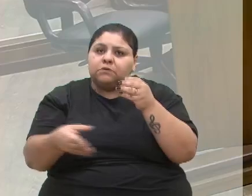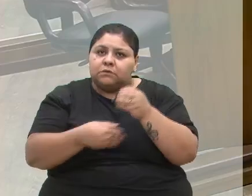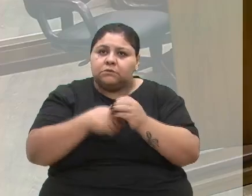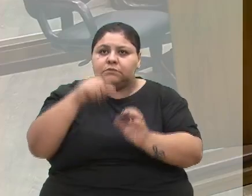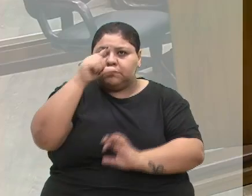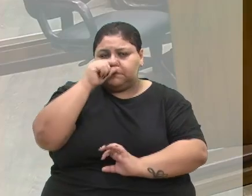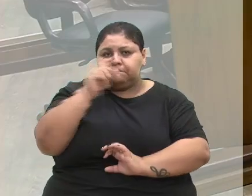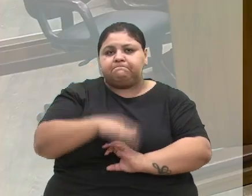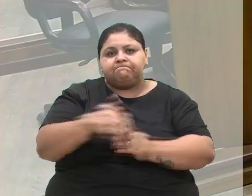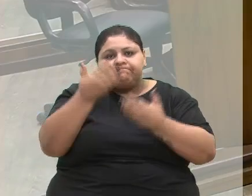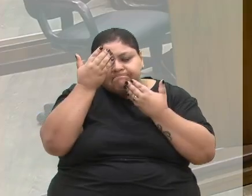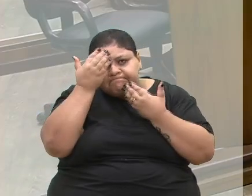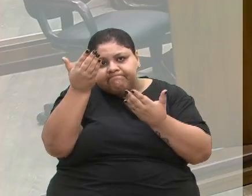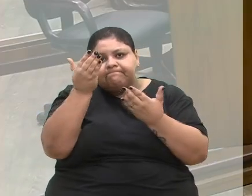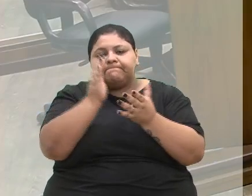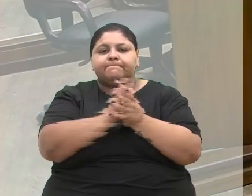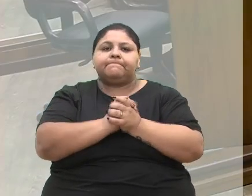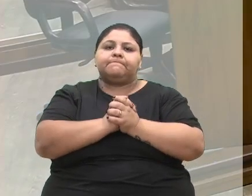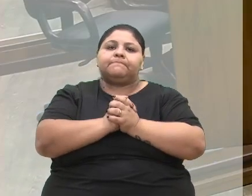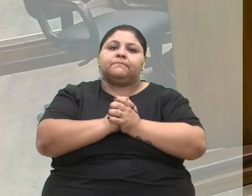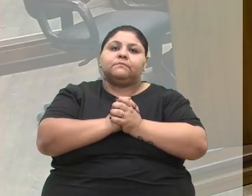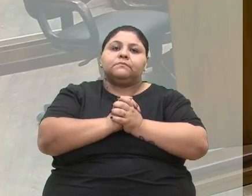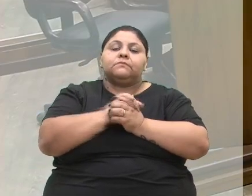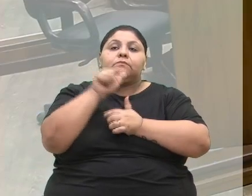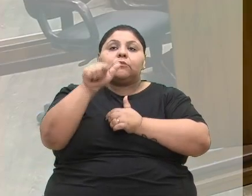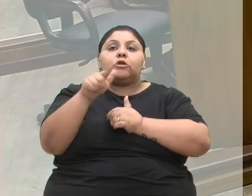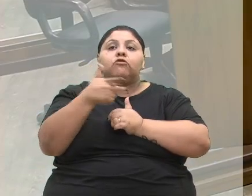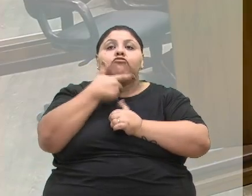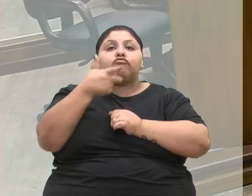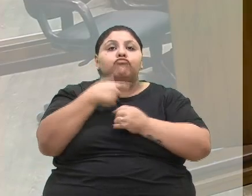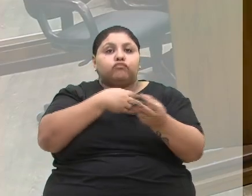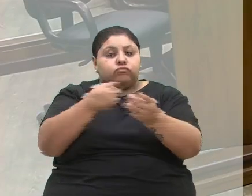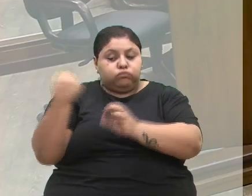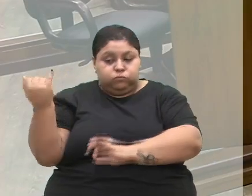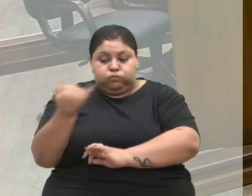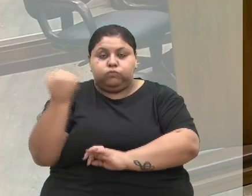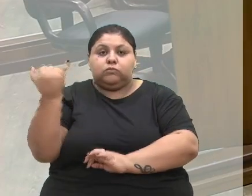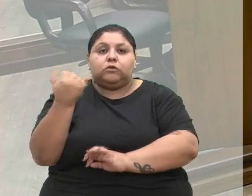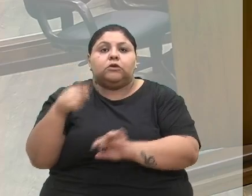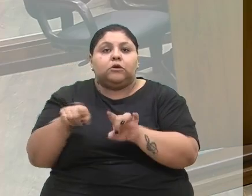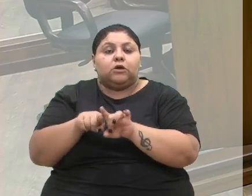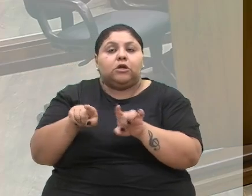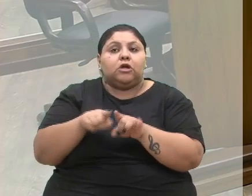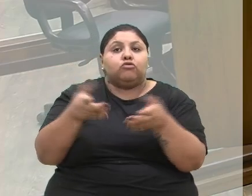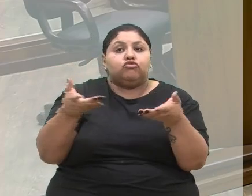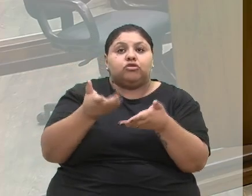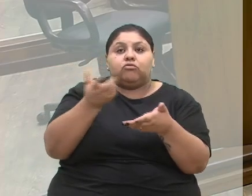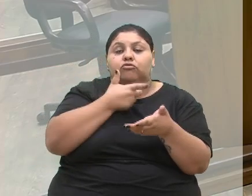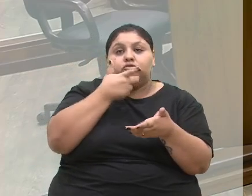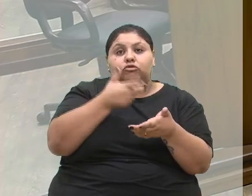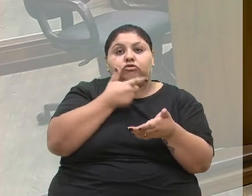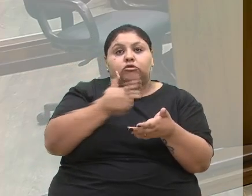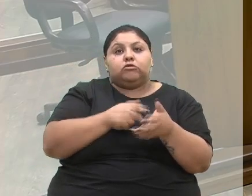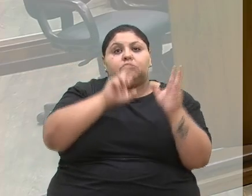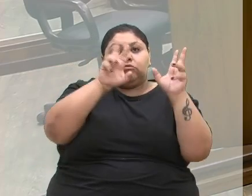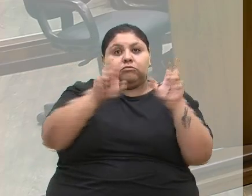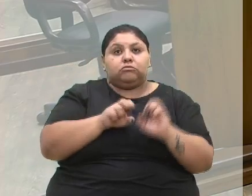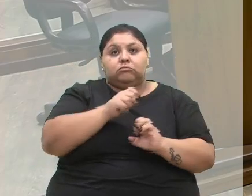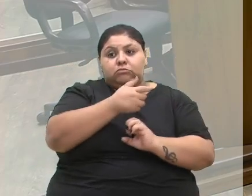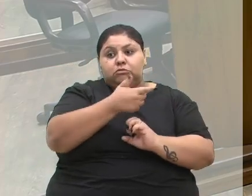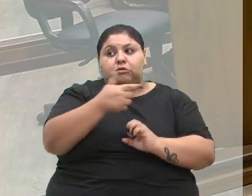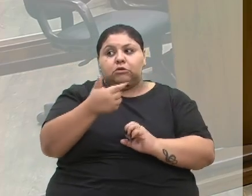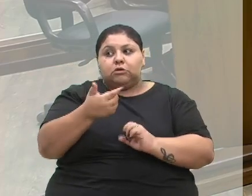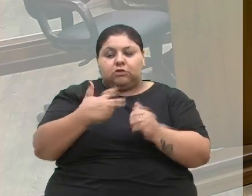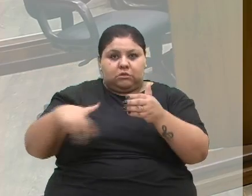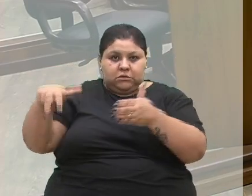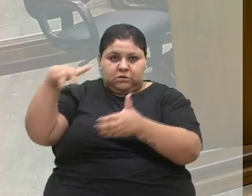Fantinel. Obrigado, vereador Cadório. O que o senhor está trazendo aqui é muito importante. Inclusive, eu já trouxe essa questão aqui na tribuna, no